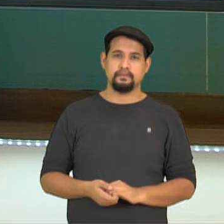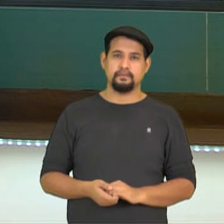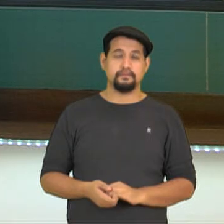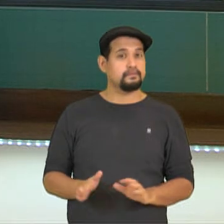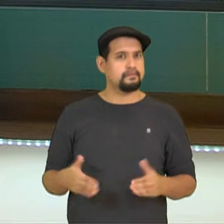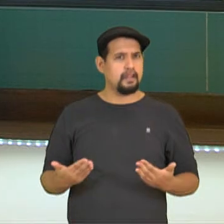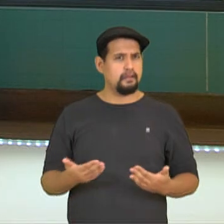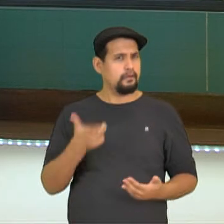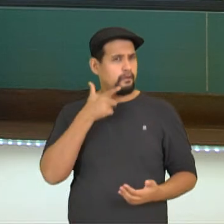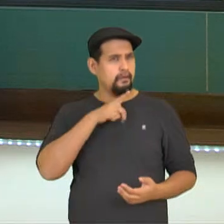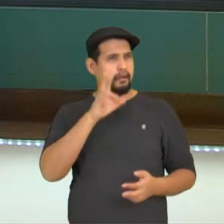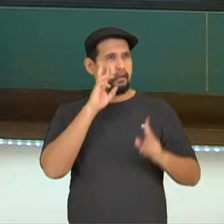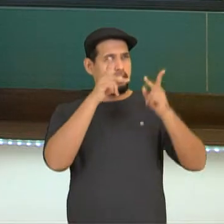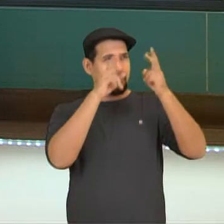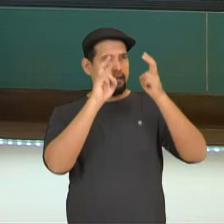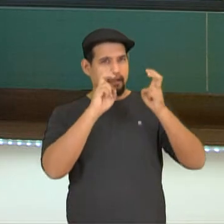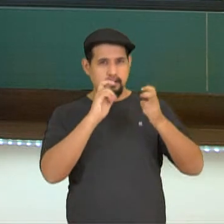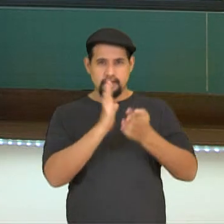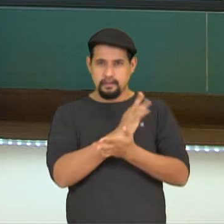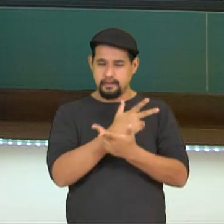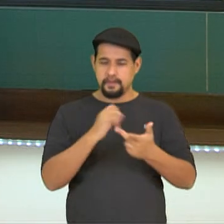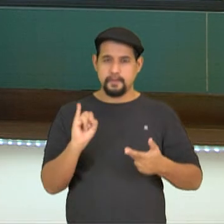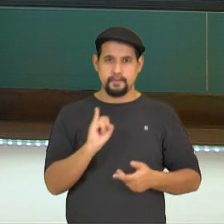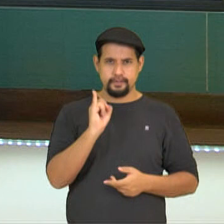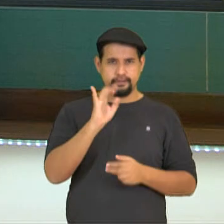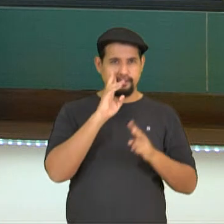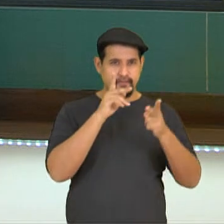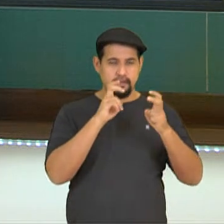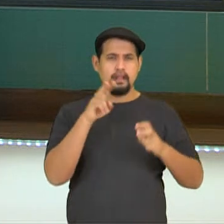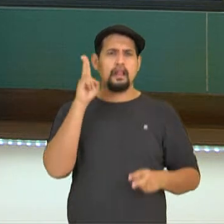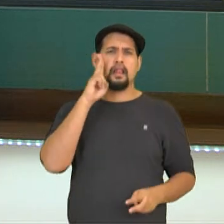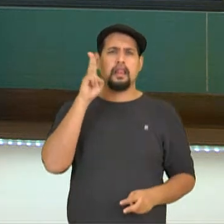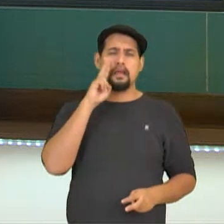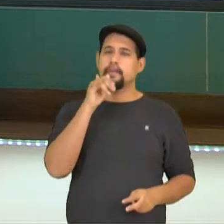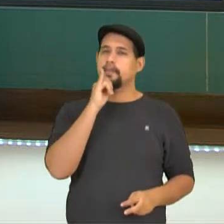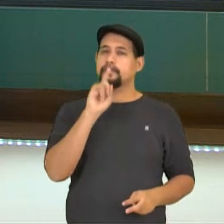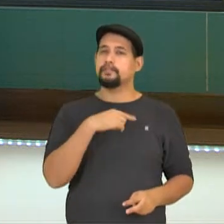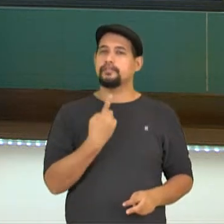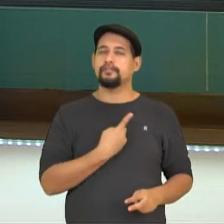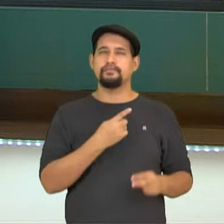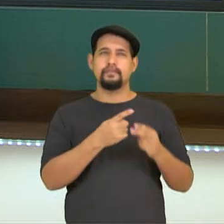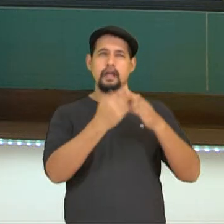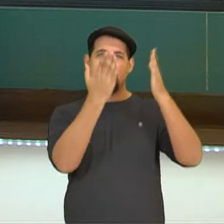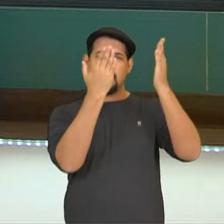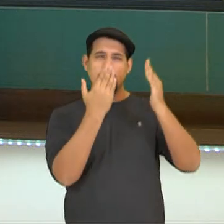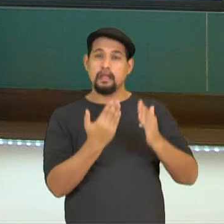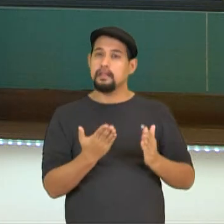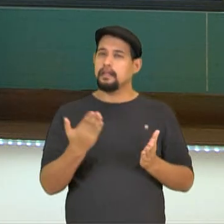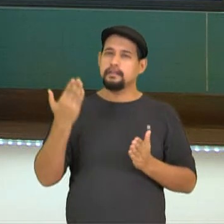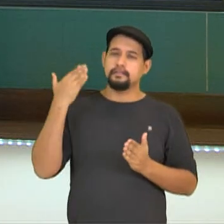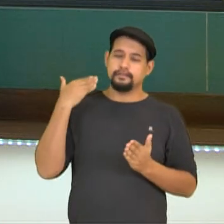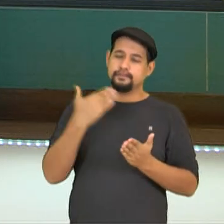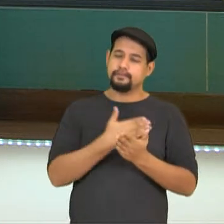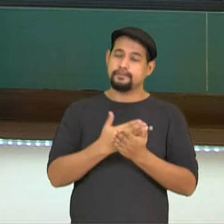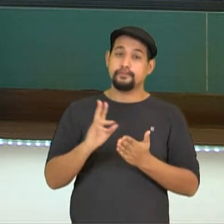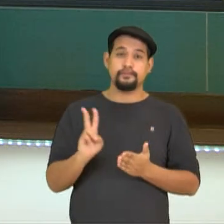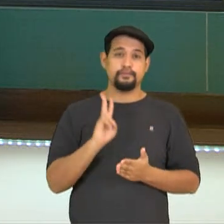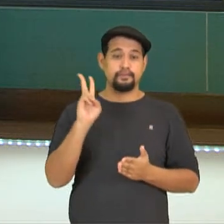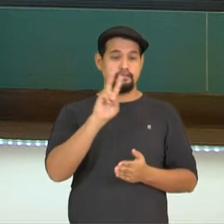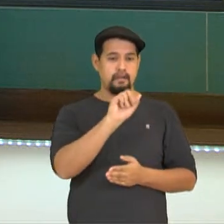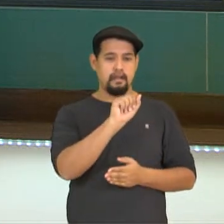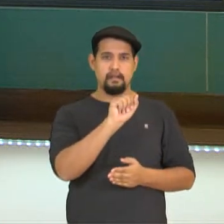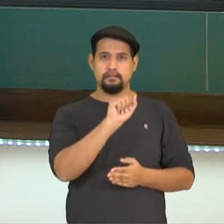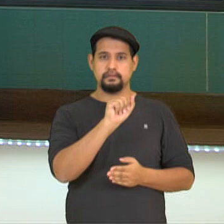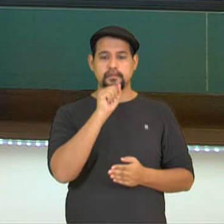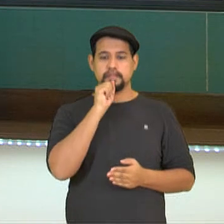E aí, conseguiram observar alguma coisa importante aqui? Lembra que quando a gente foi analisando lá no começo, né, o valor de A, conforme